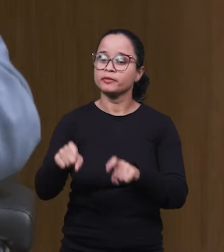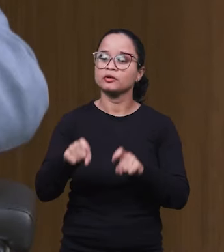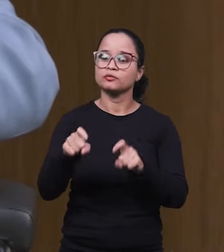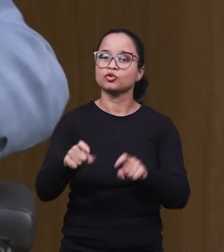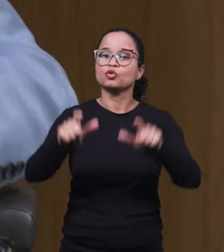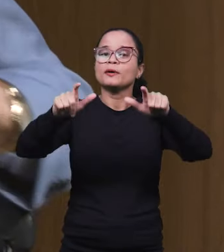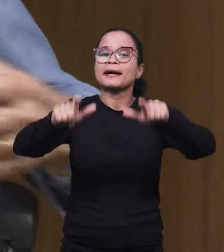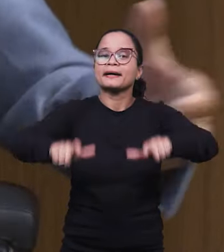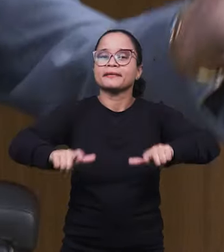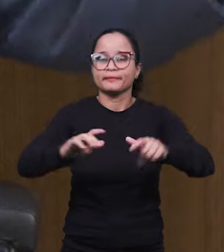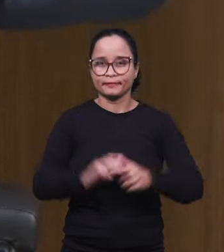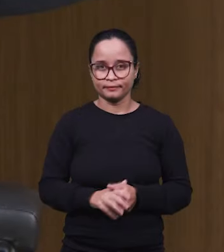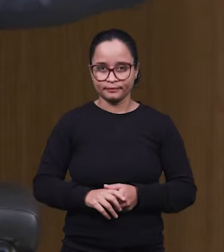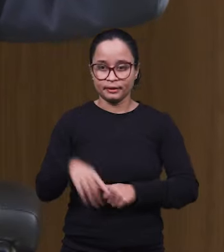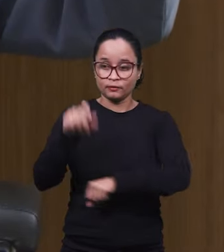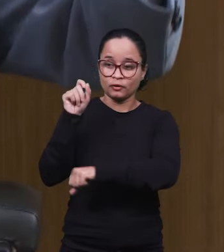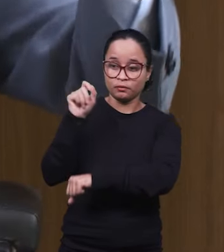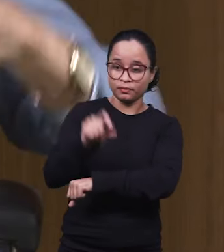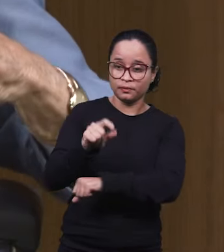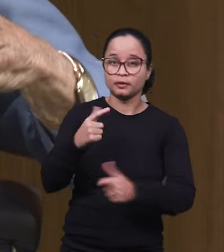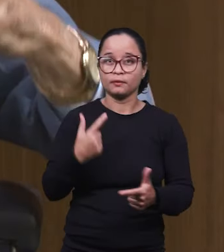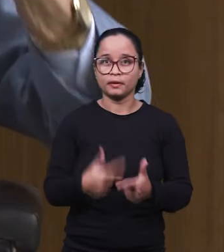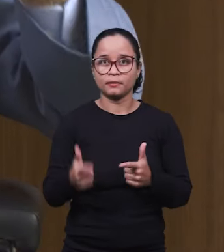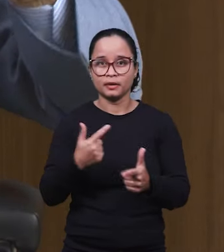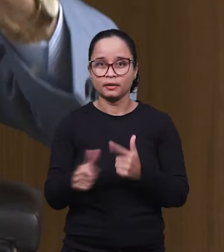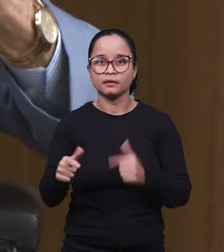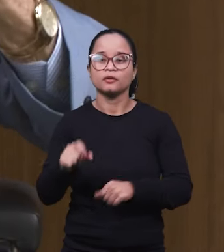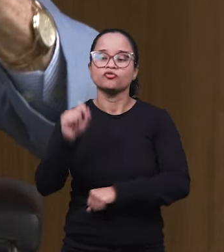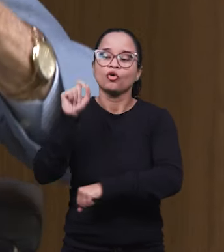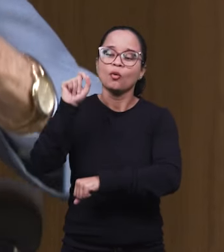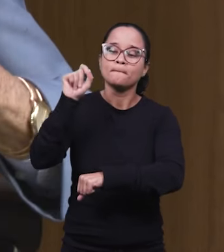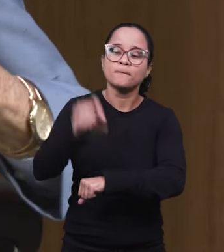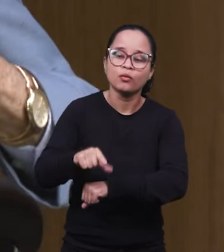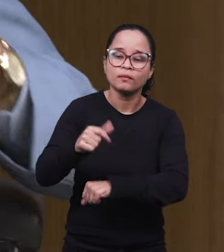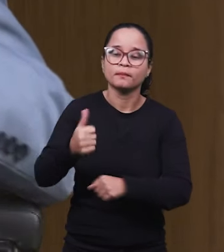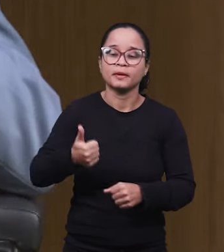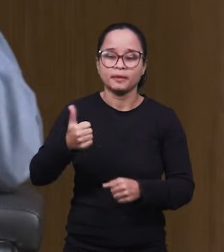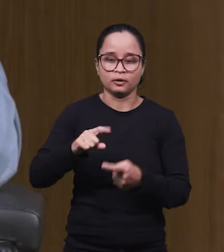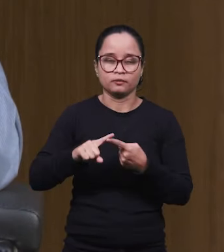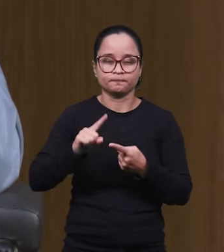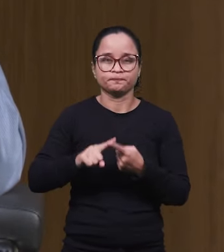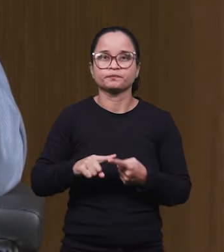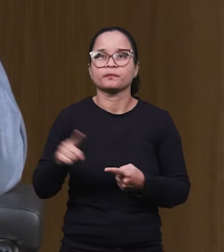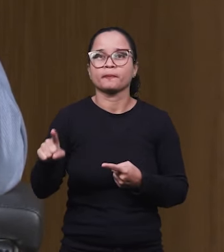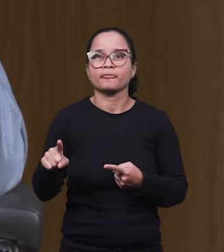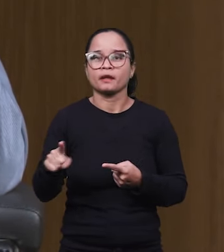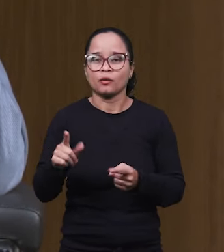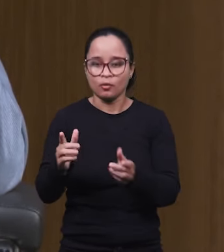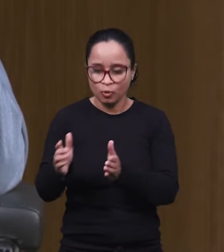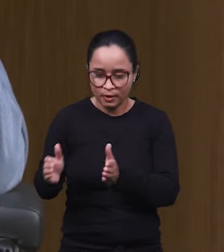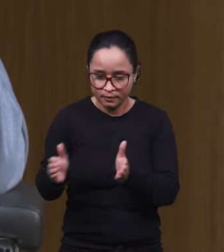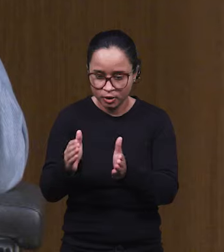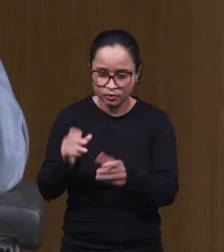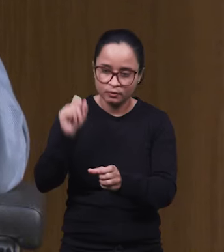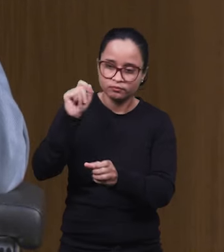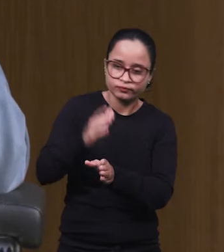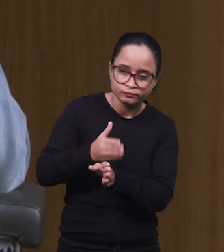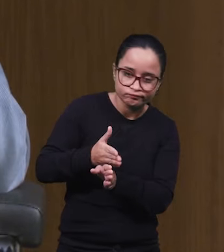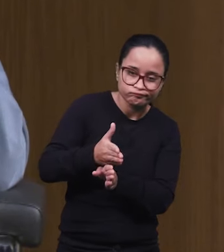Então, quando a primeira semente, ele fala, jogou a semente. caiu à beira do